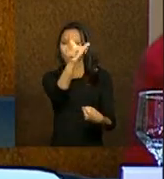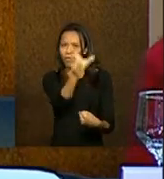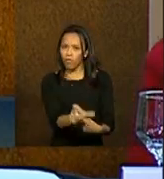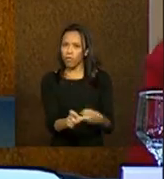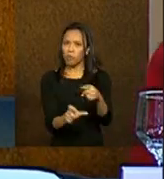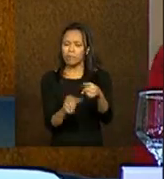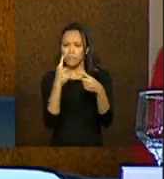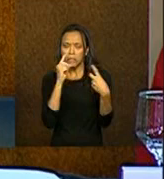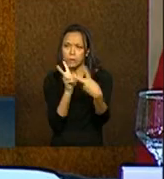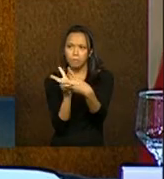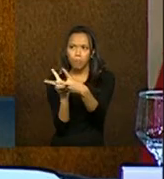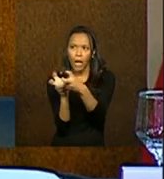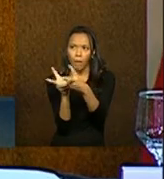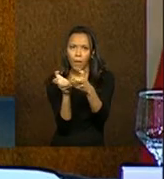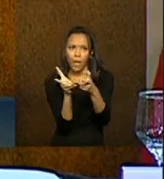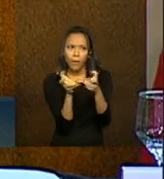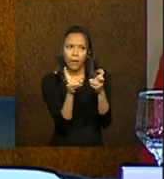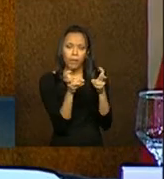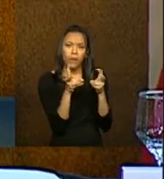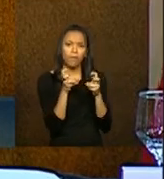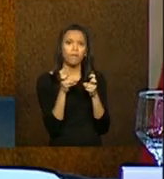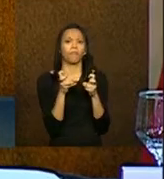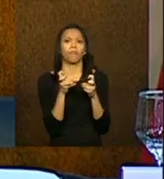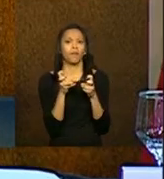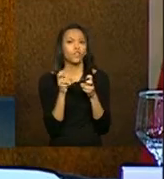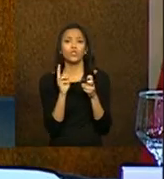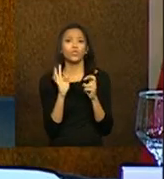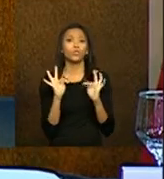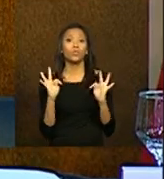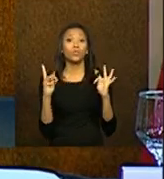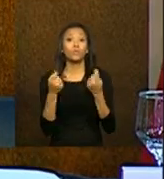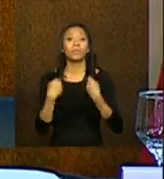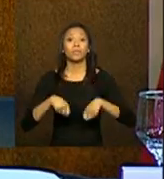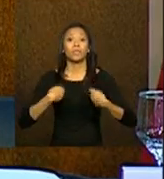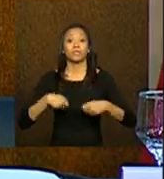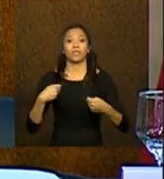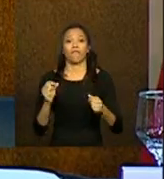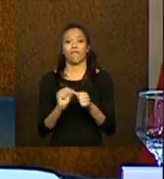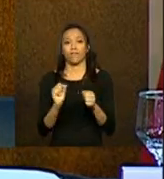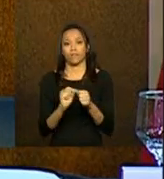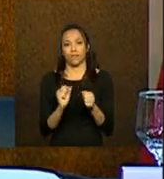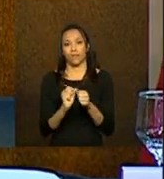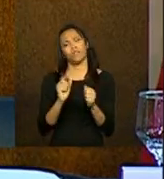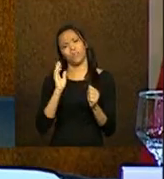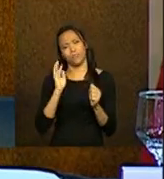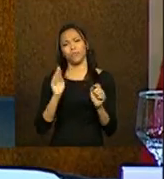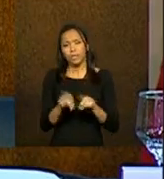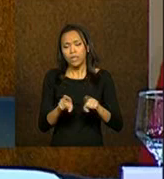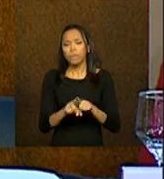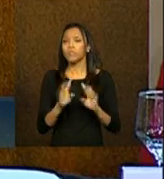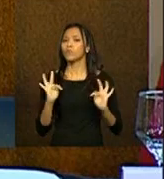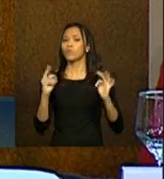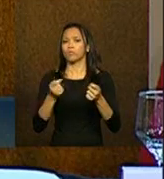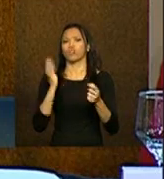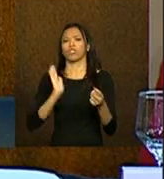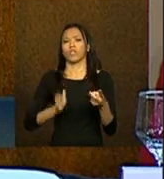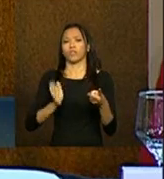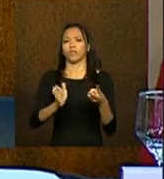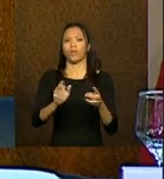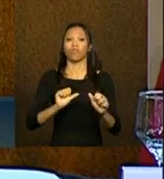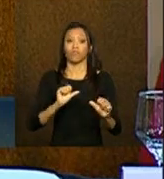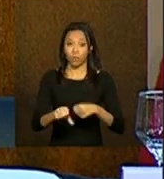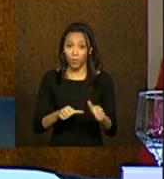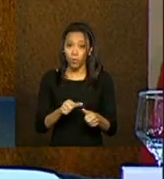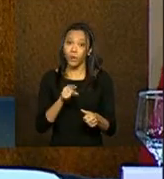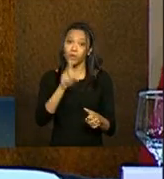de percepção de tudo que precisa fazer, mas tudo que já mudou, né? Essa síntese, eu acho que ela é